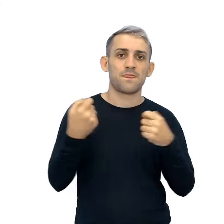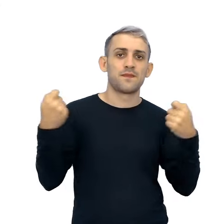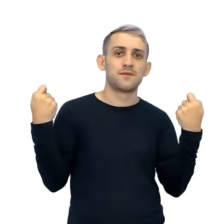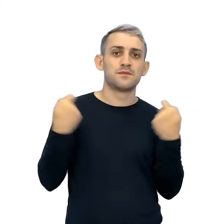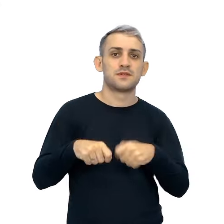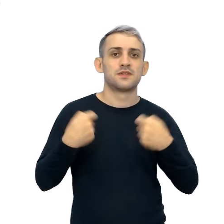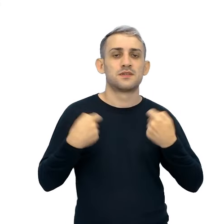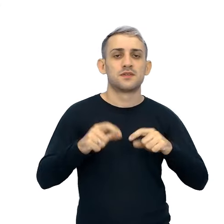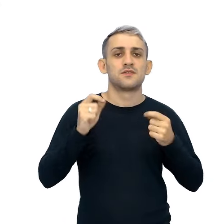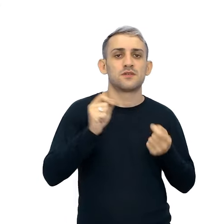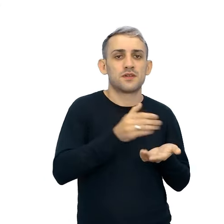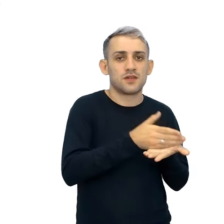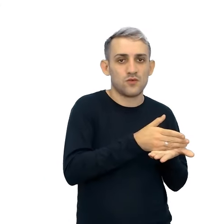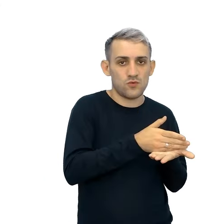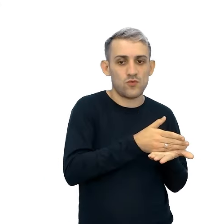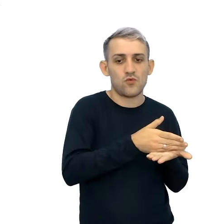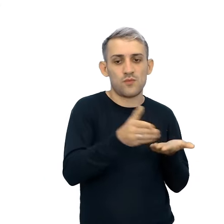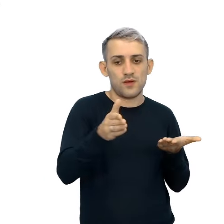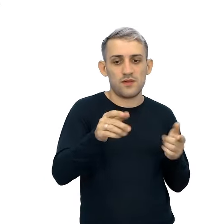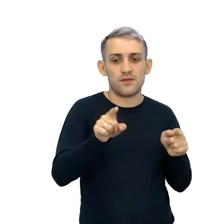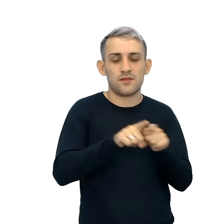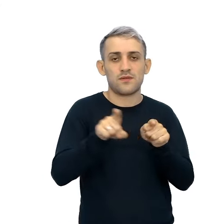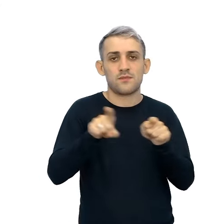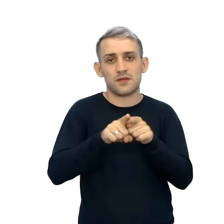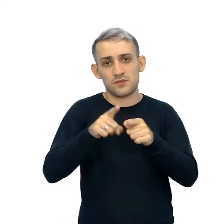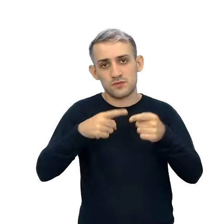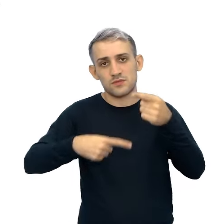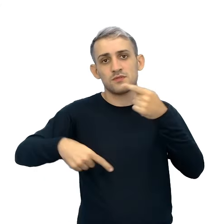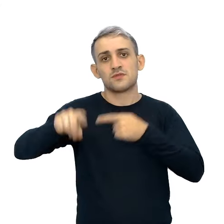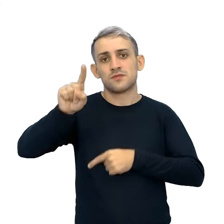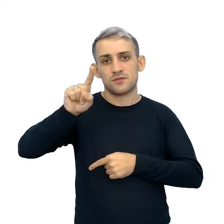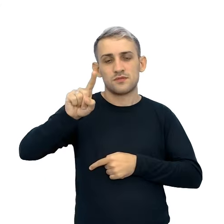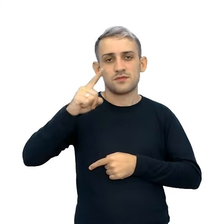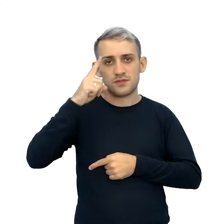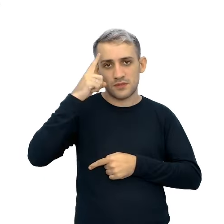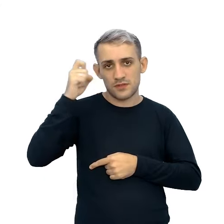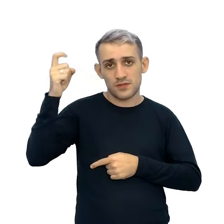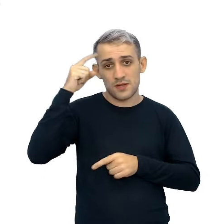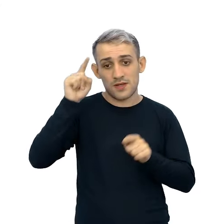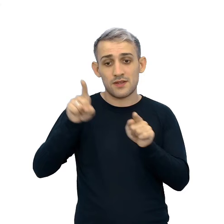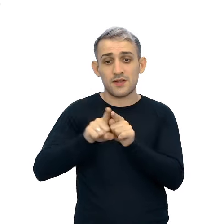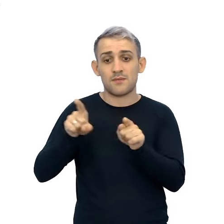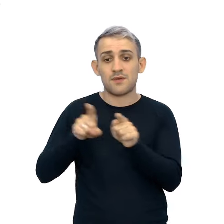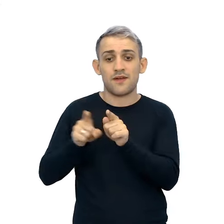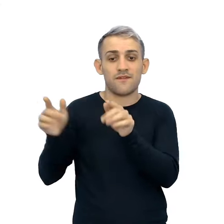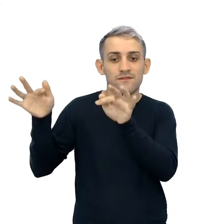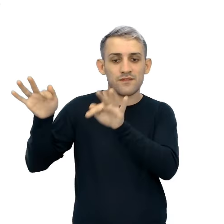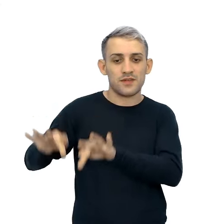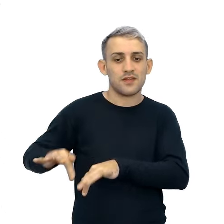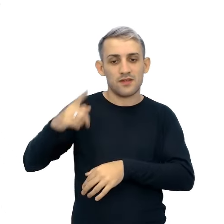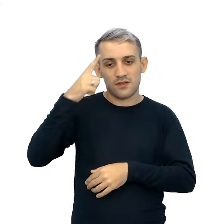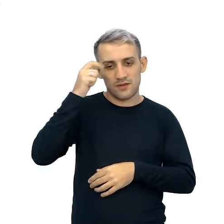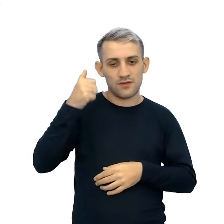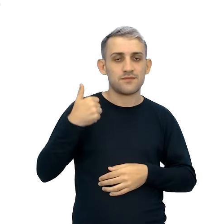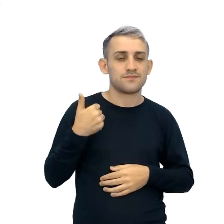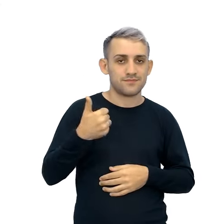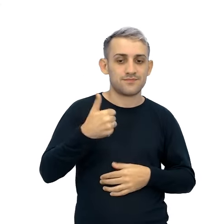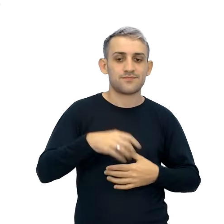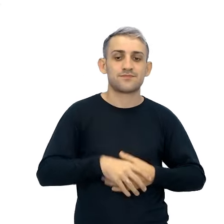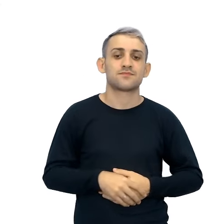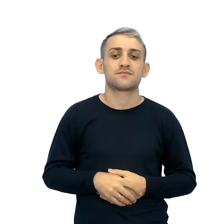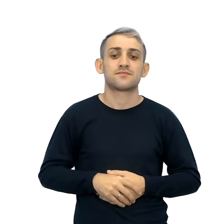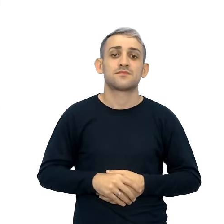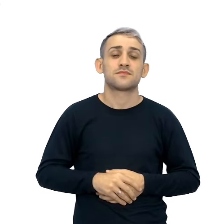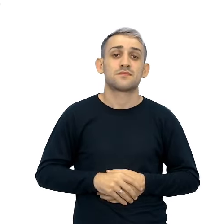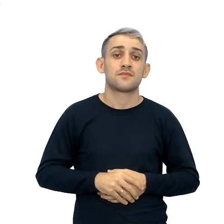uma introdução, o desenvolvimento, né, de ideias e a conclusão dessas ideias, ok?